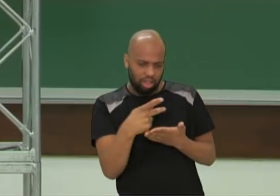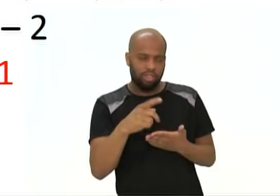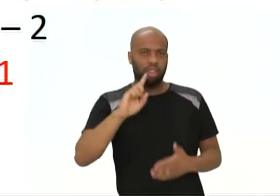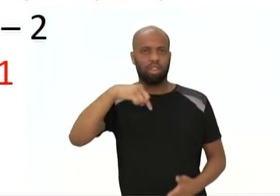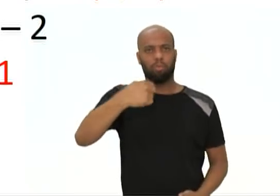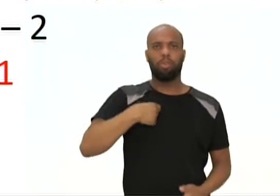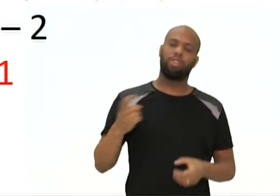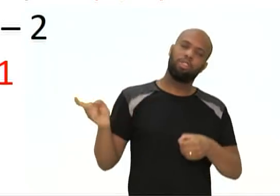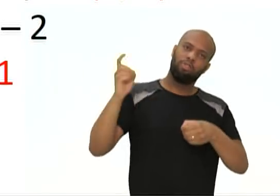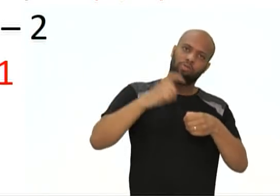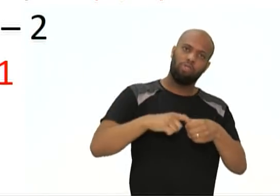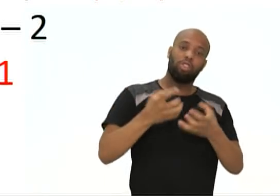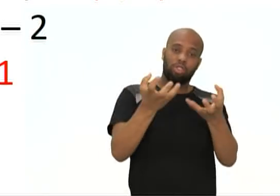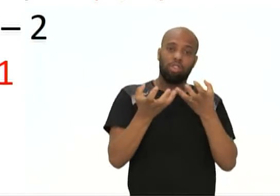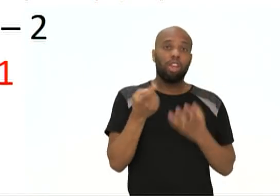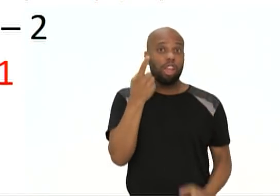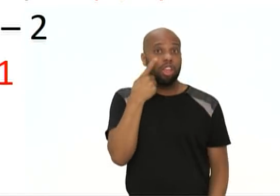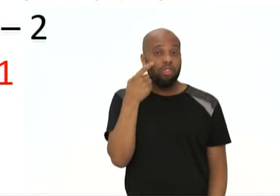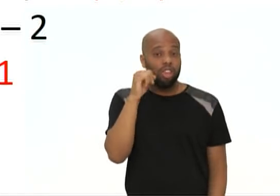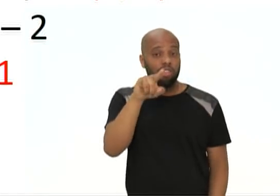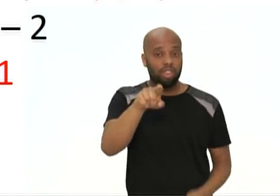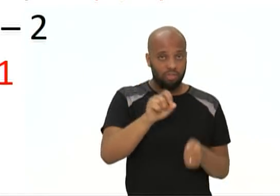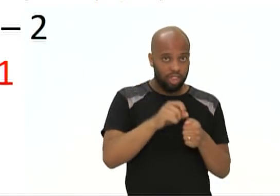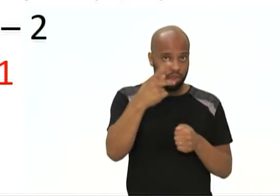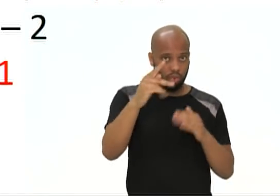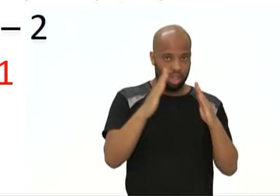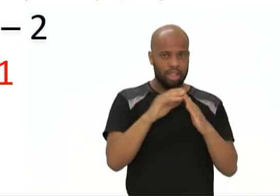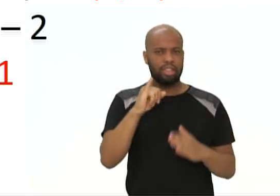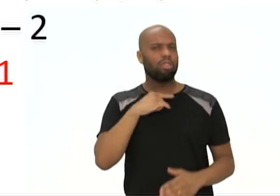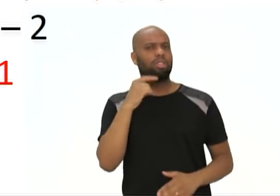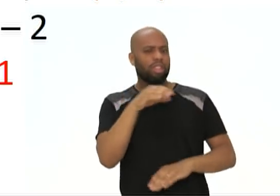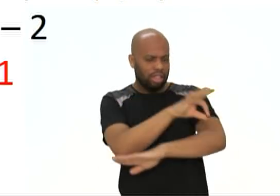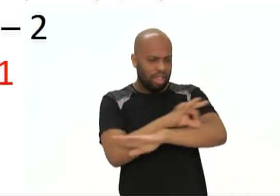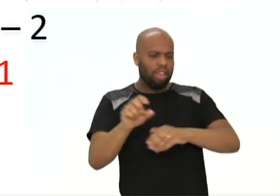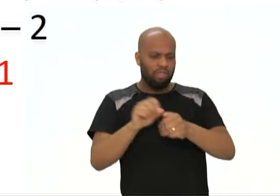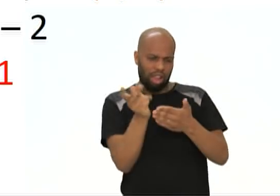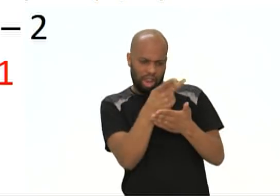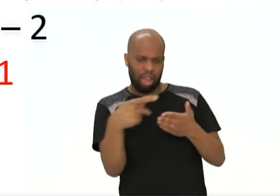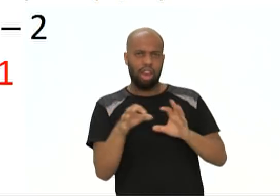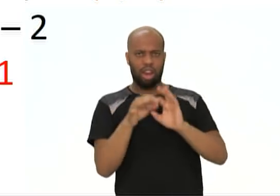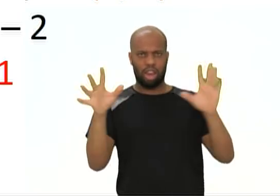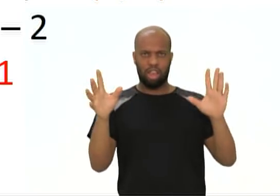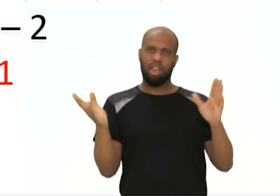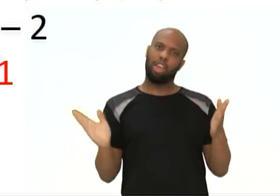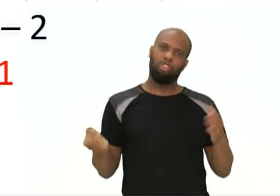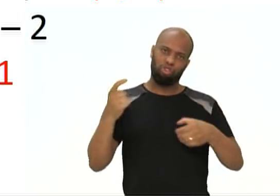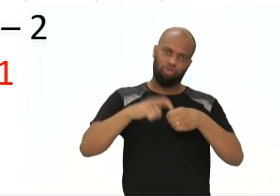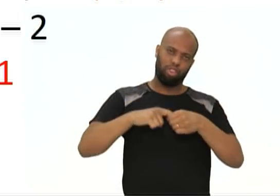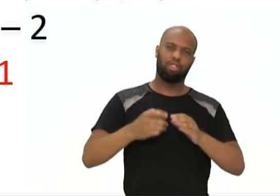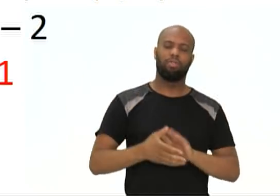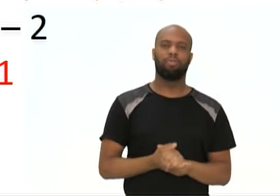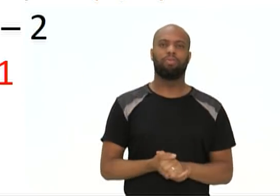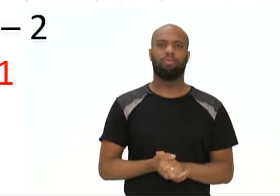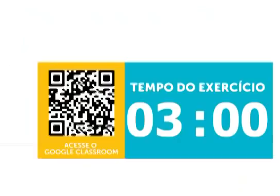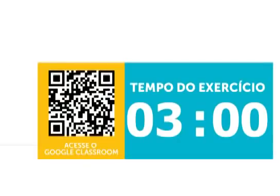daqui a pouquinho a gente volta, eu quero ver se você fez mesmo em casa. Se não tem régua, faz à mão, tá? Até daqui a pouquinho.